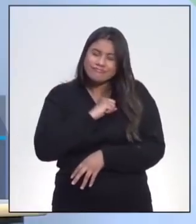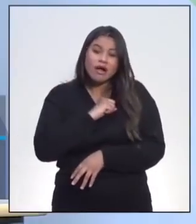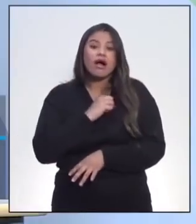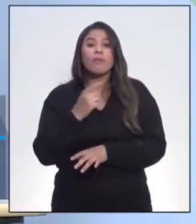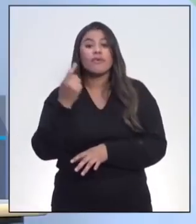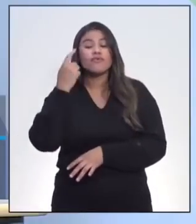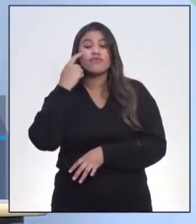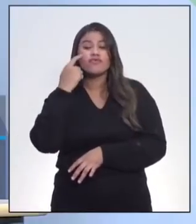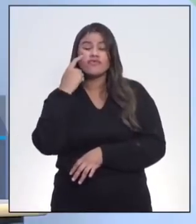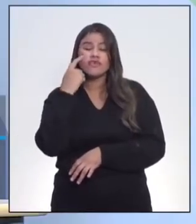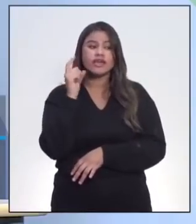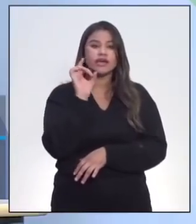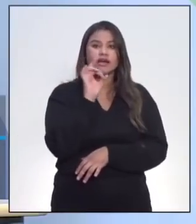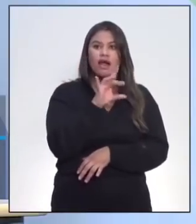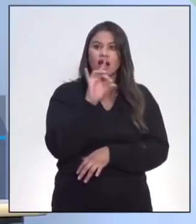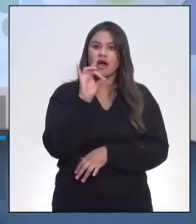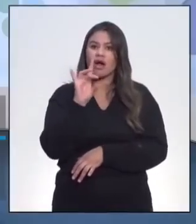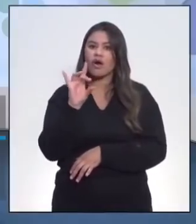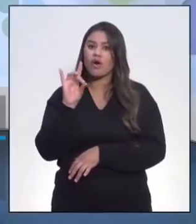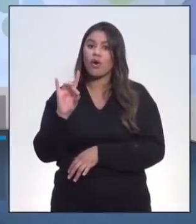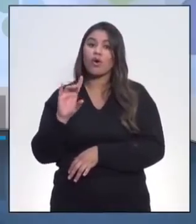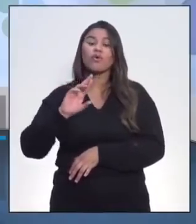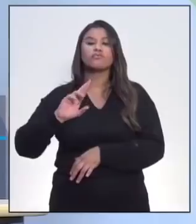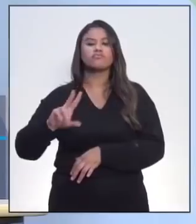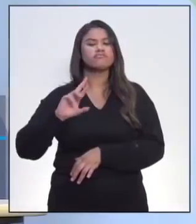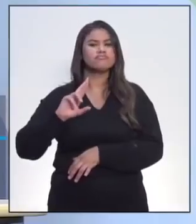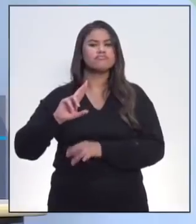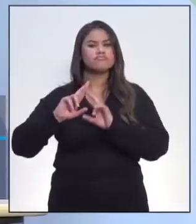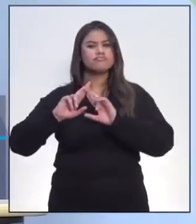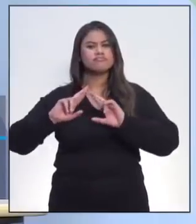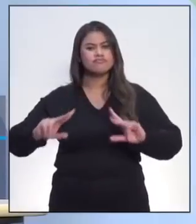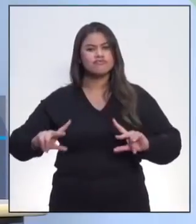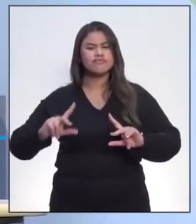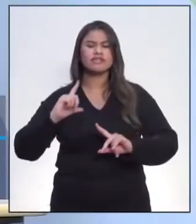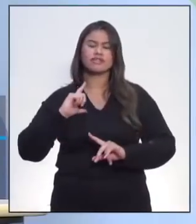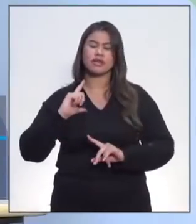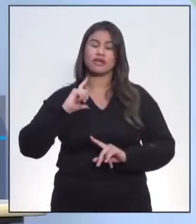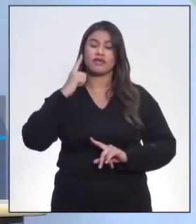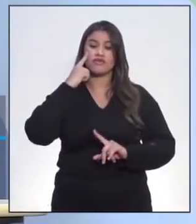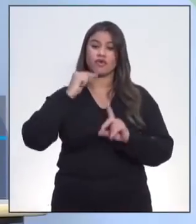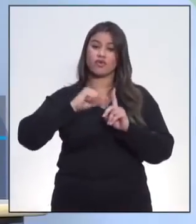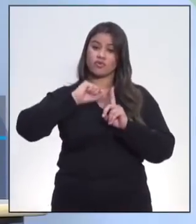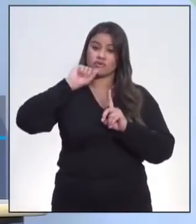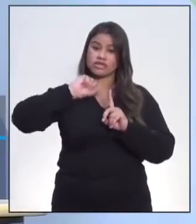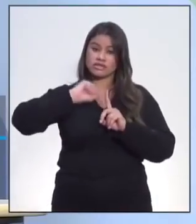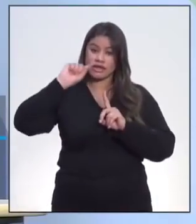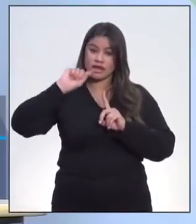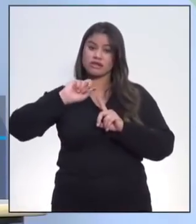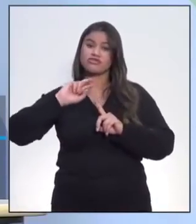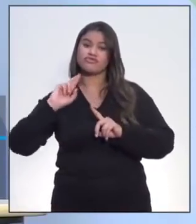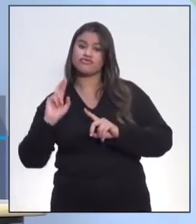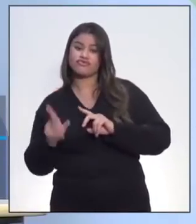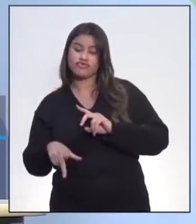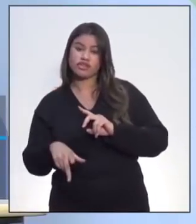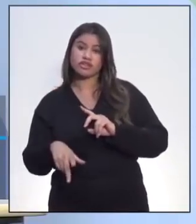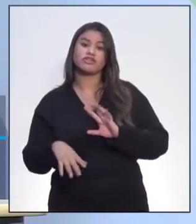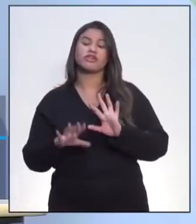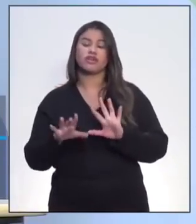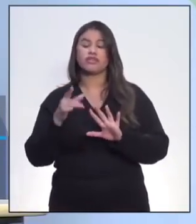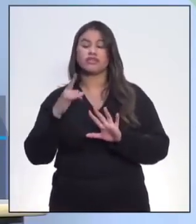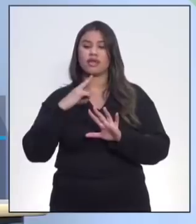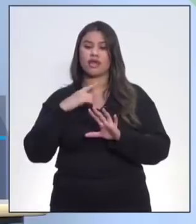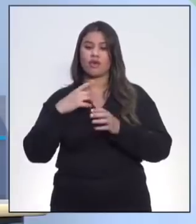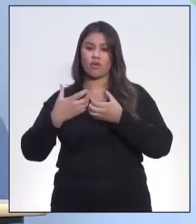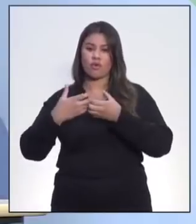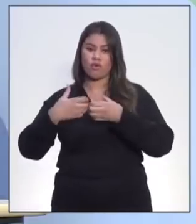entre eles, né? É verdade. Nessas quantidades. Tudo bem que as unidades são diferentes. Sim. Ovos é em unidade. Certo.